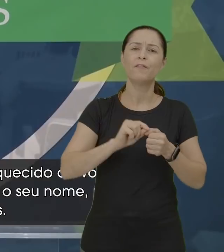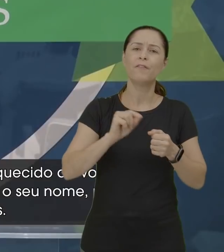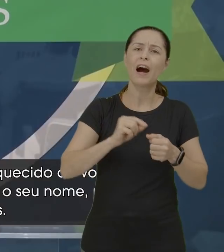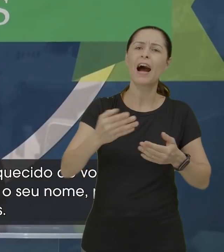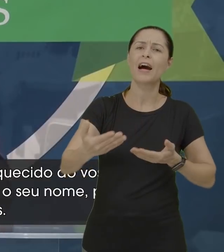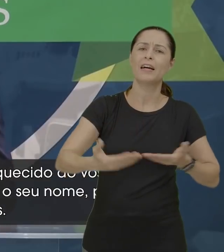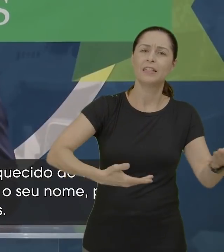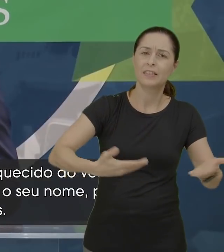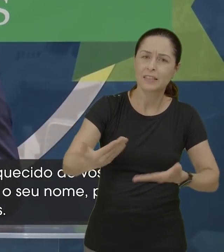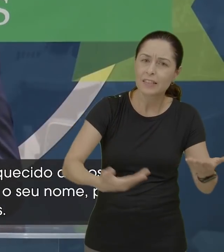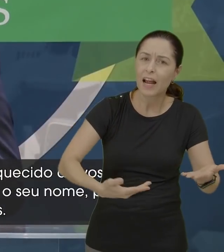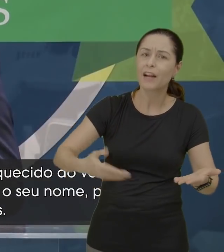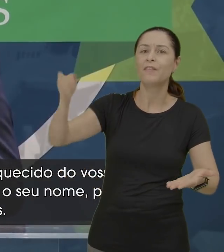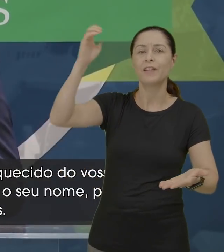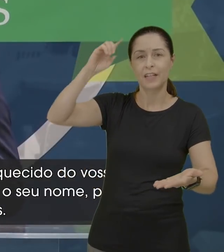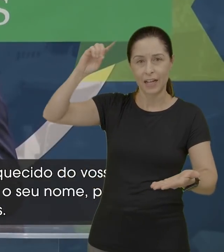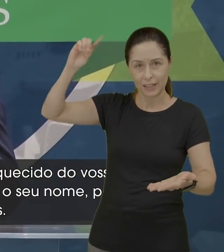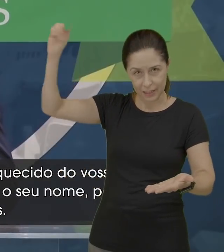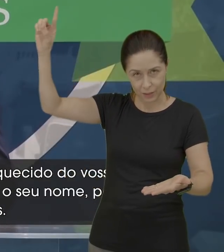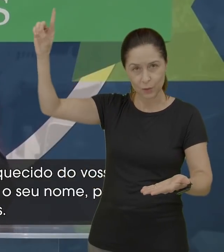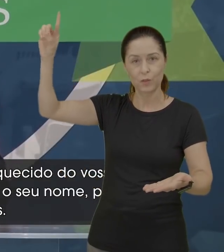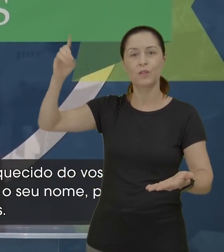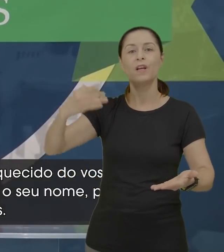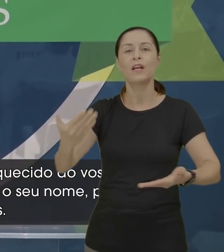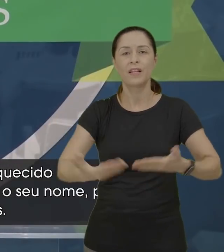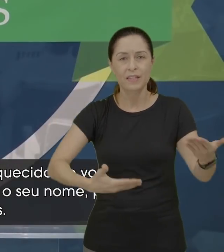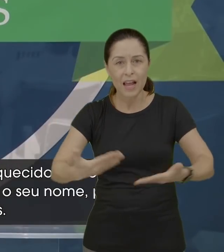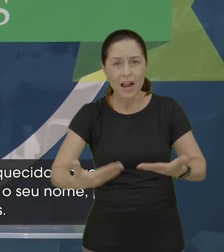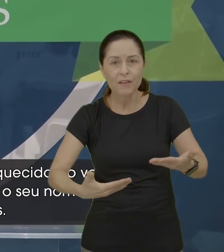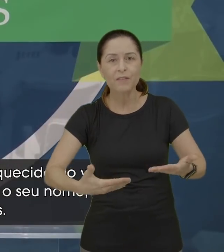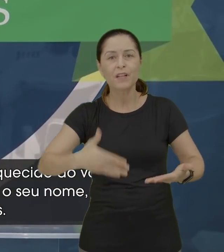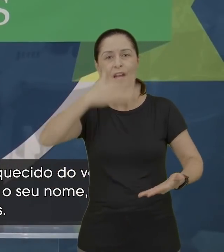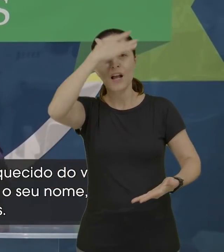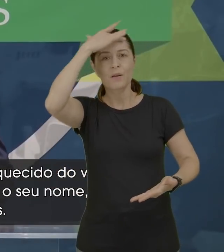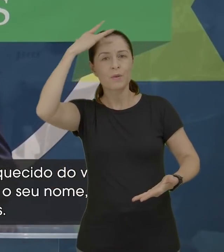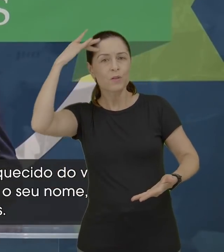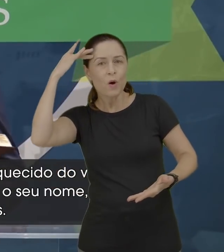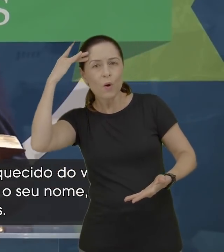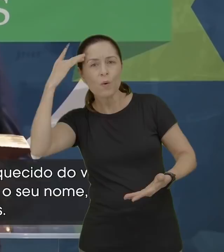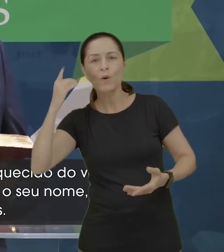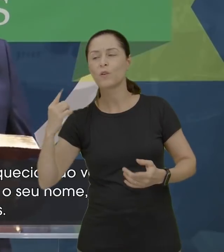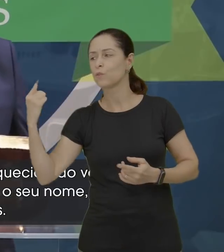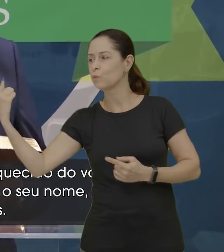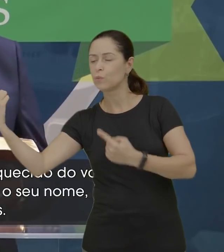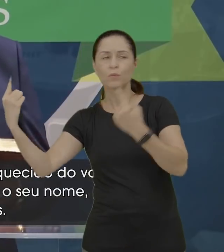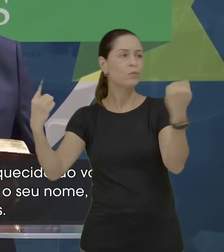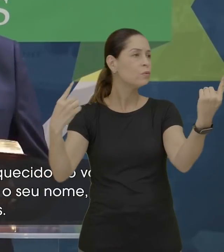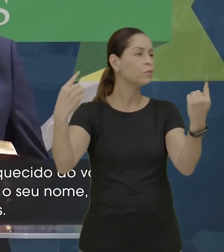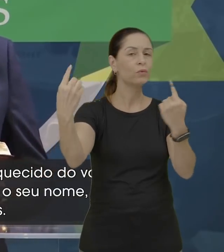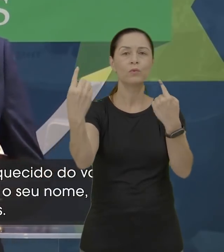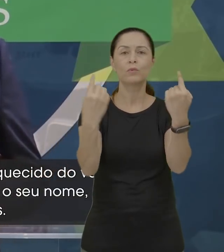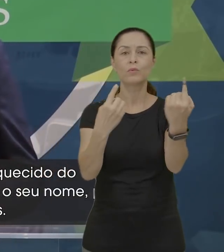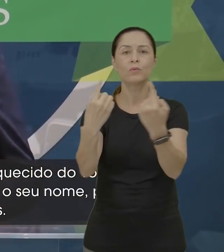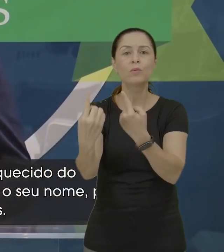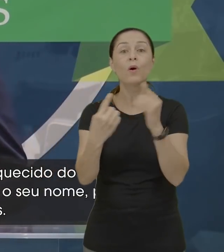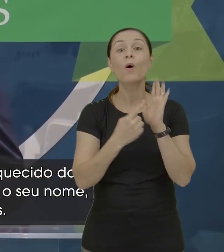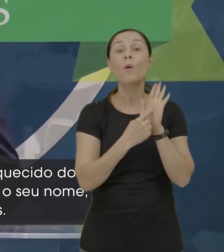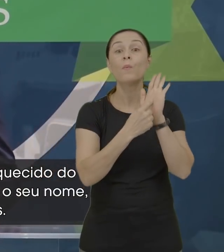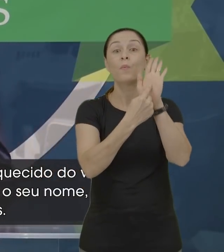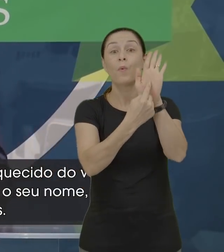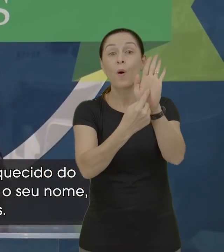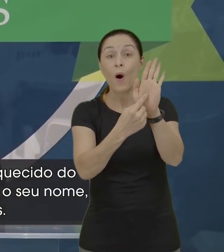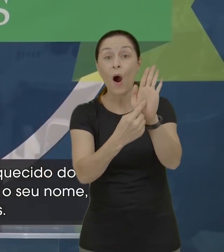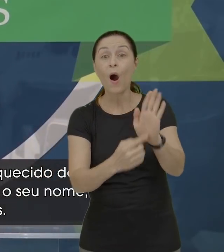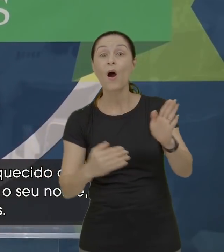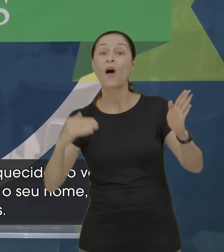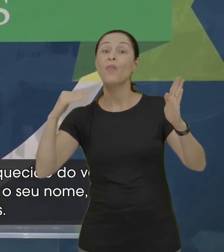pois servistes e ainda servis aos santos. Desejamos, porém, continue cada um de